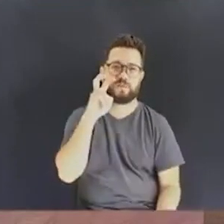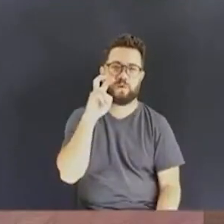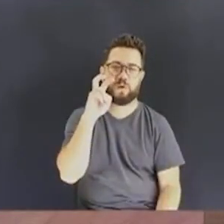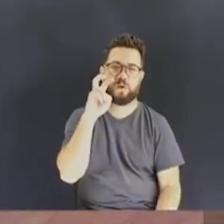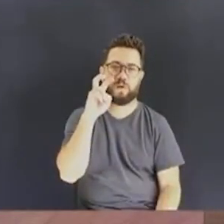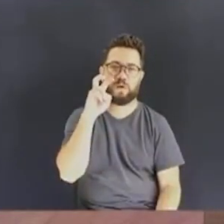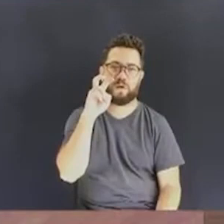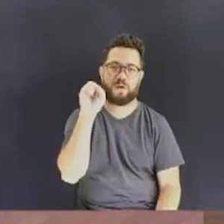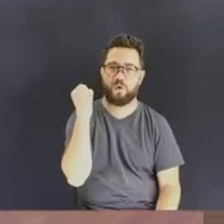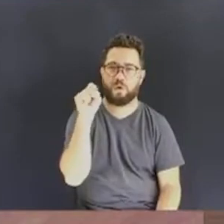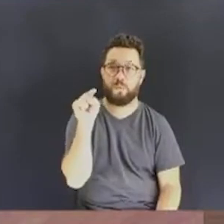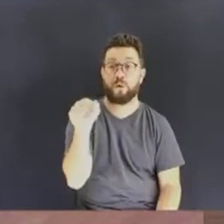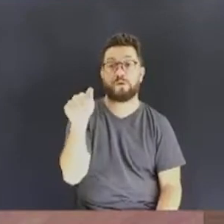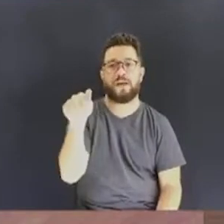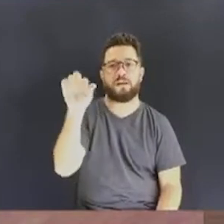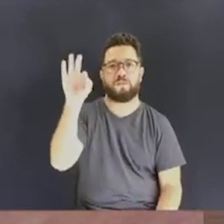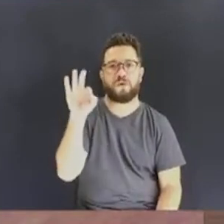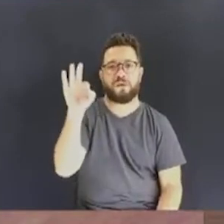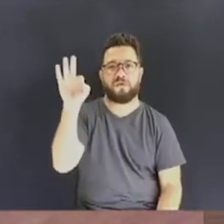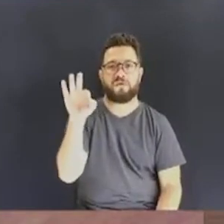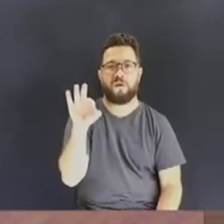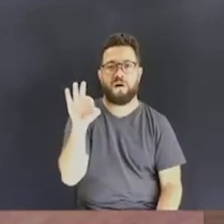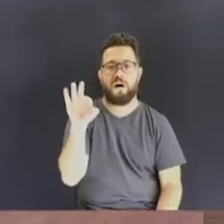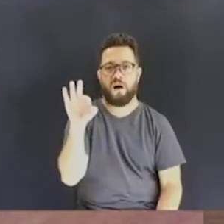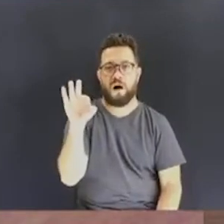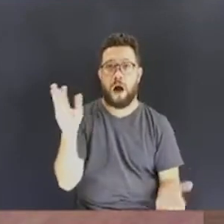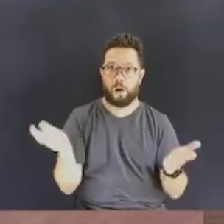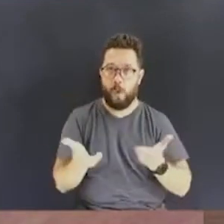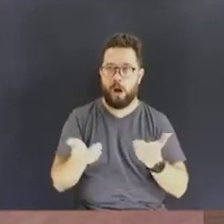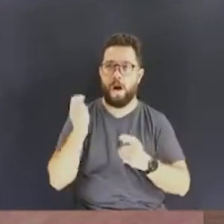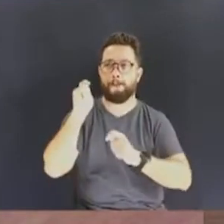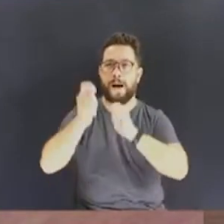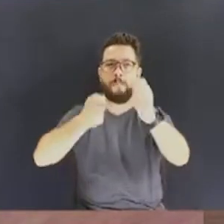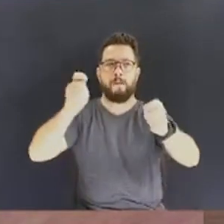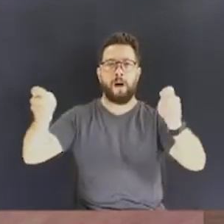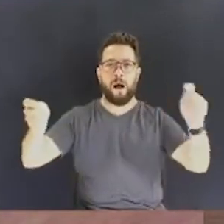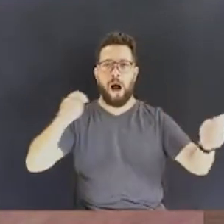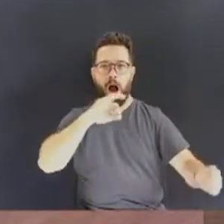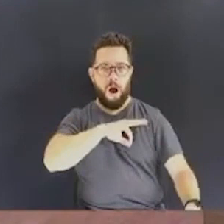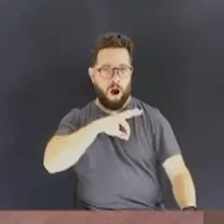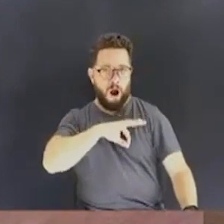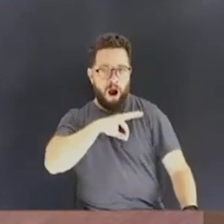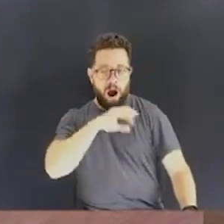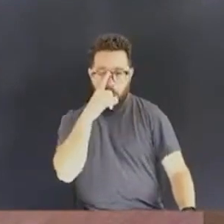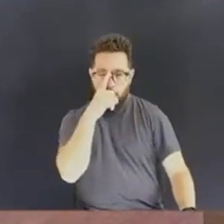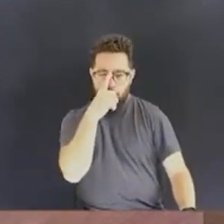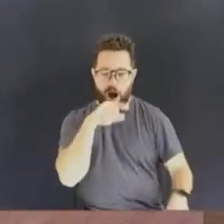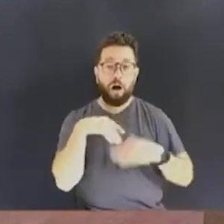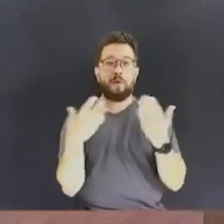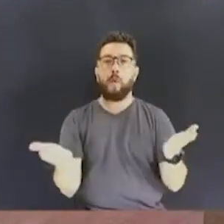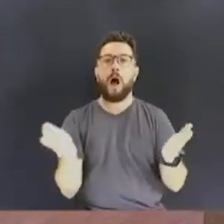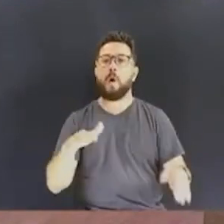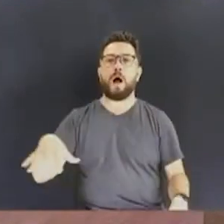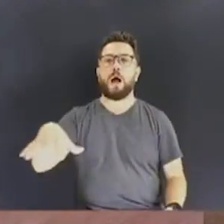investimentos. Como que está sendo esse, se o senhor puder expor, onde está sendo concentrado, quais as áreas de investimentos? Me preocupa